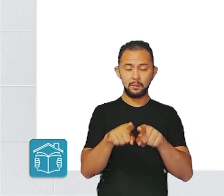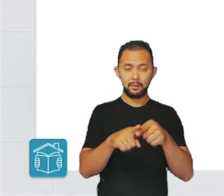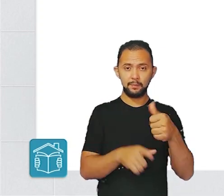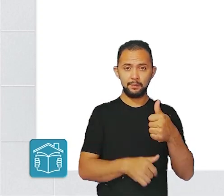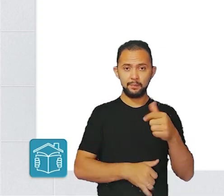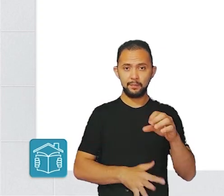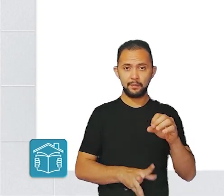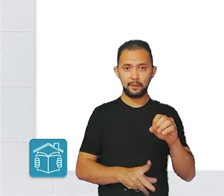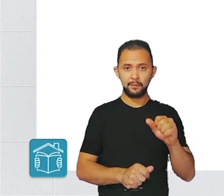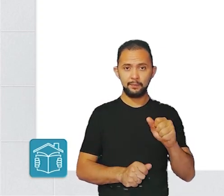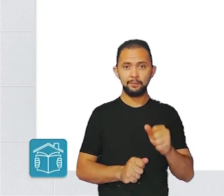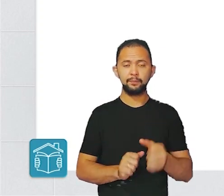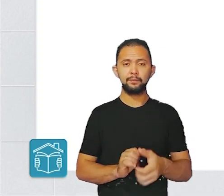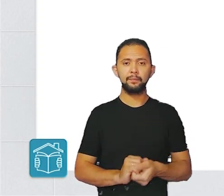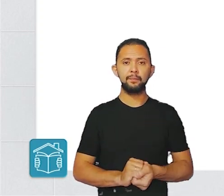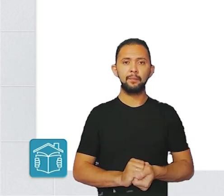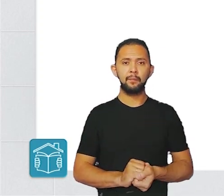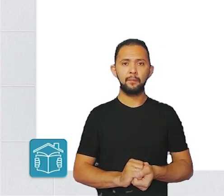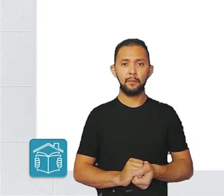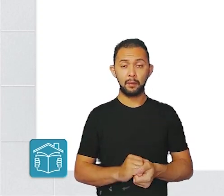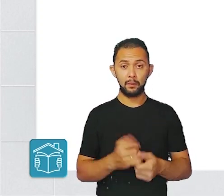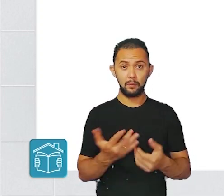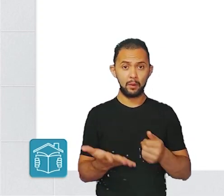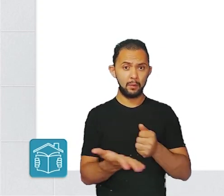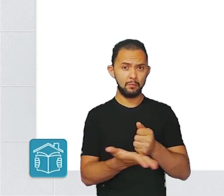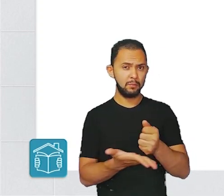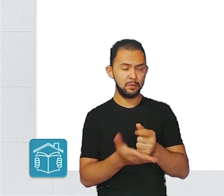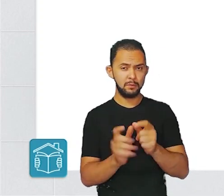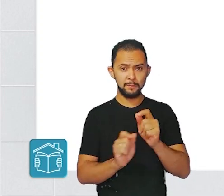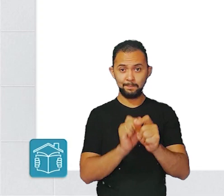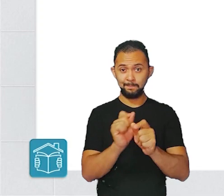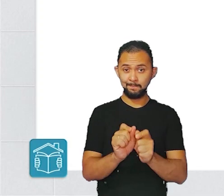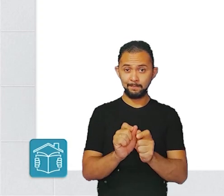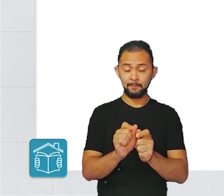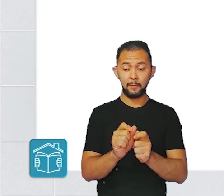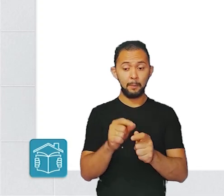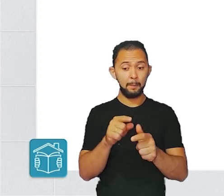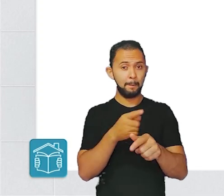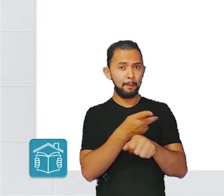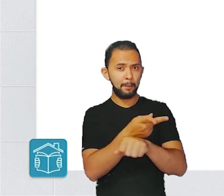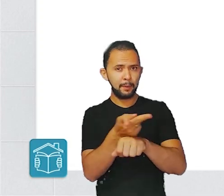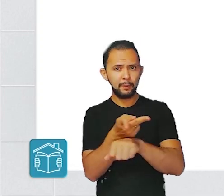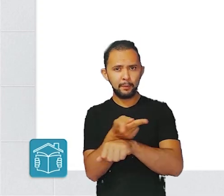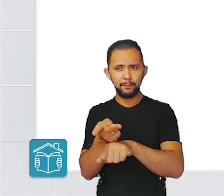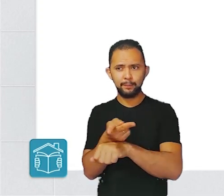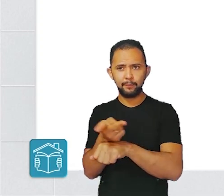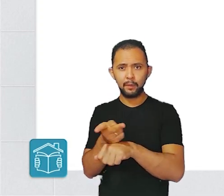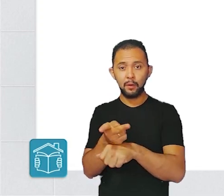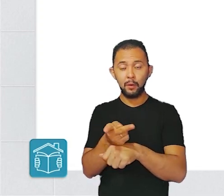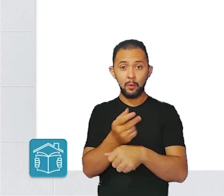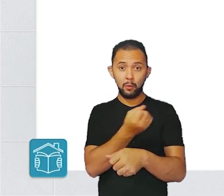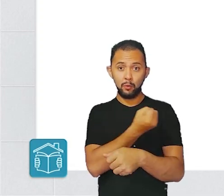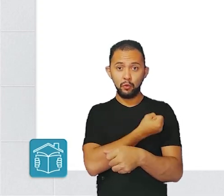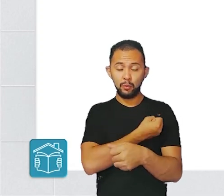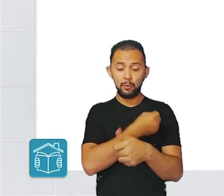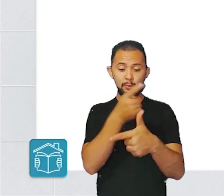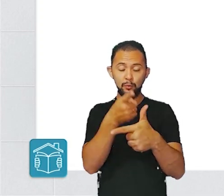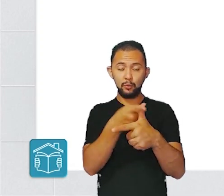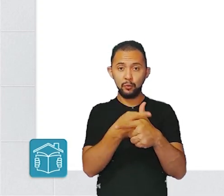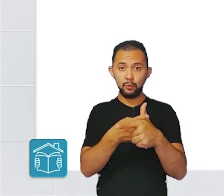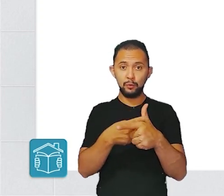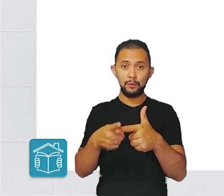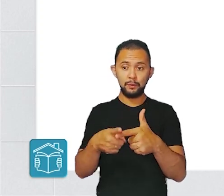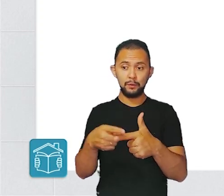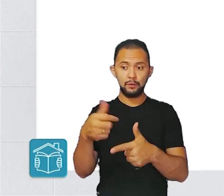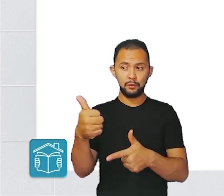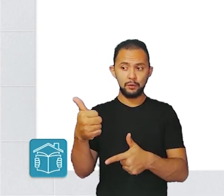assim, ó, MDC é basicamente o quê? Nós vamos procurar os divisores de 12, os divisores de 10 e vamos ver qual é o maior